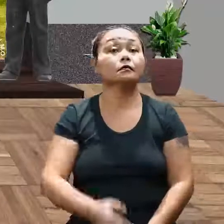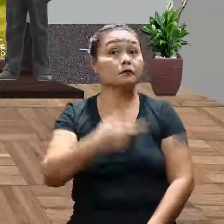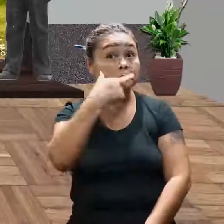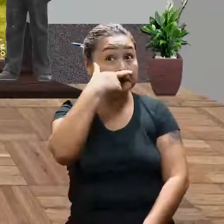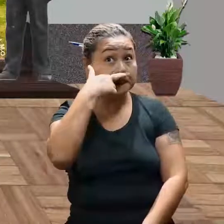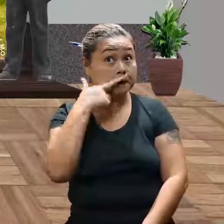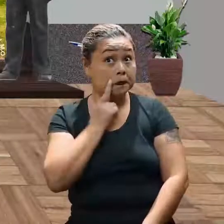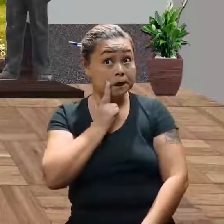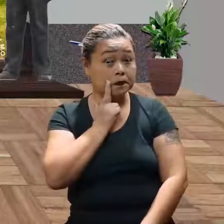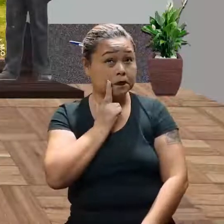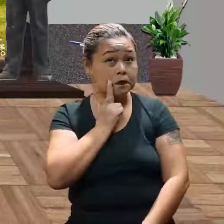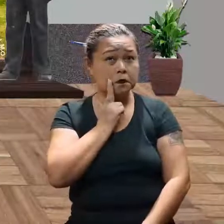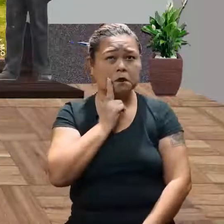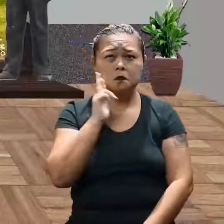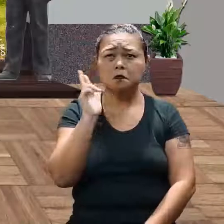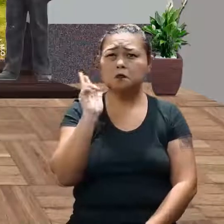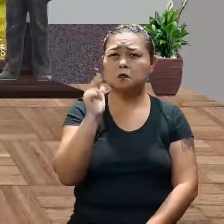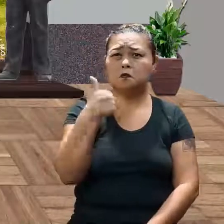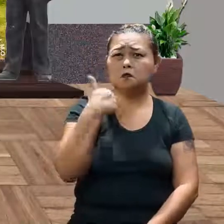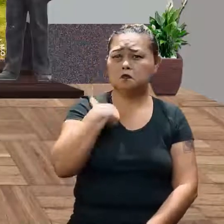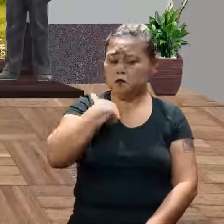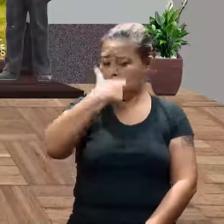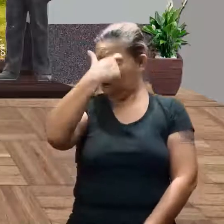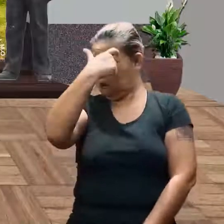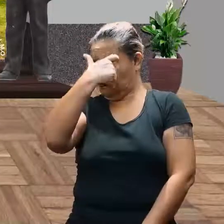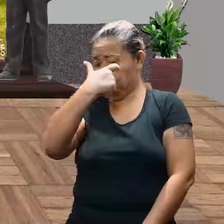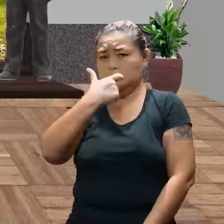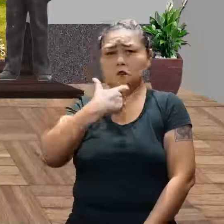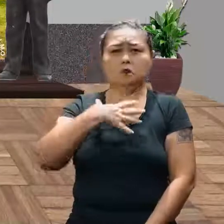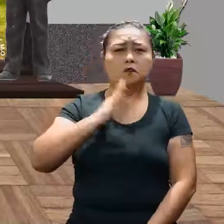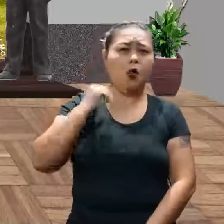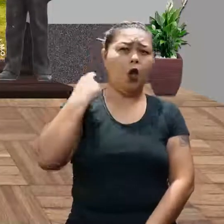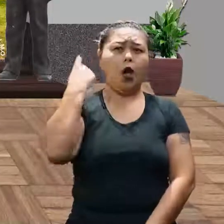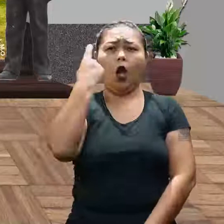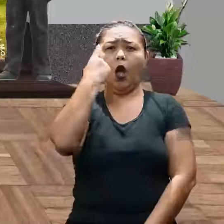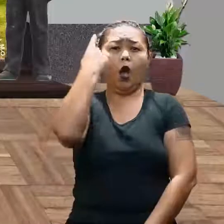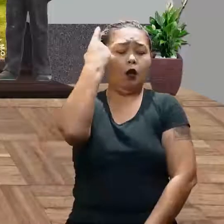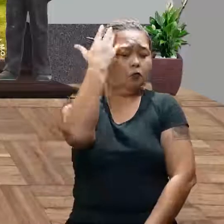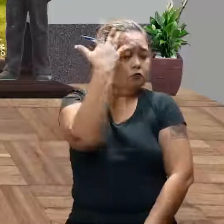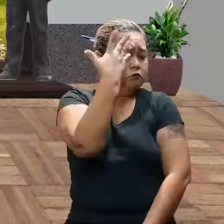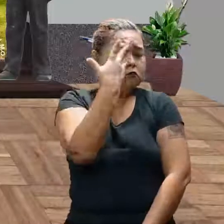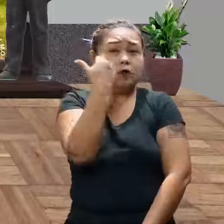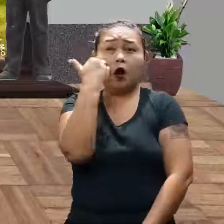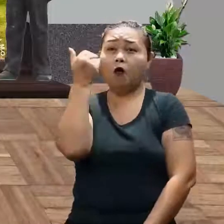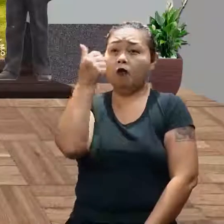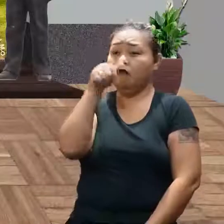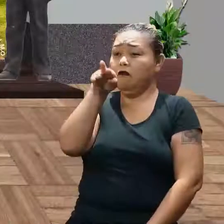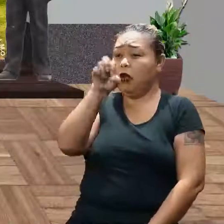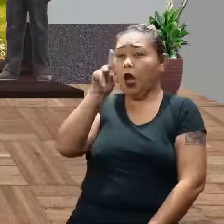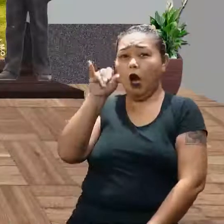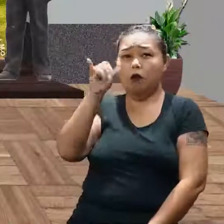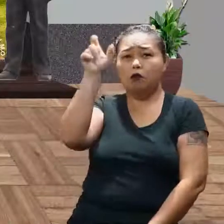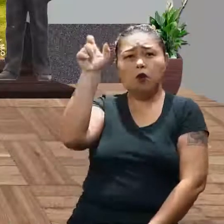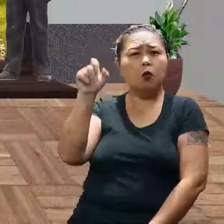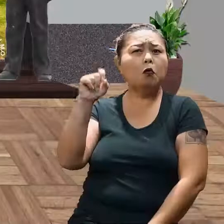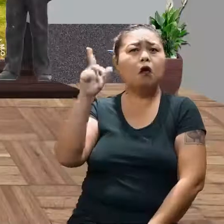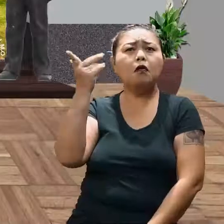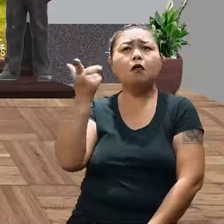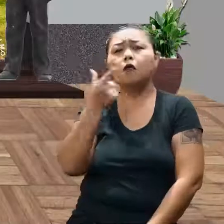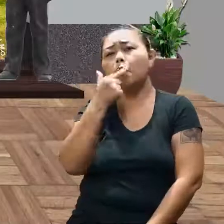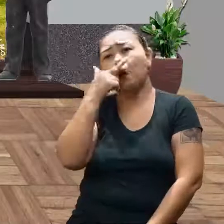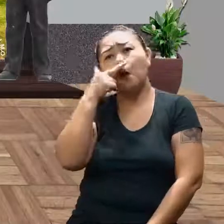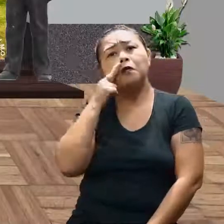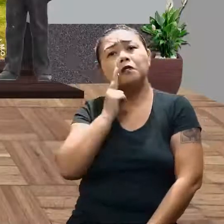Rondon, que não tinha um porte tão alto que a gente vê aqueles heróis e todo aquele porte. Não, Rondon